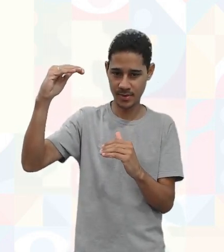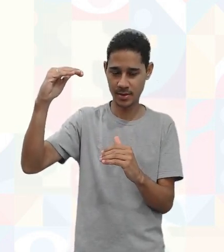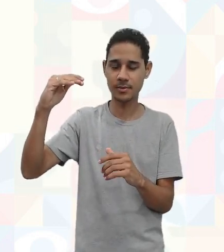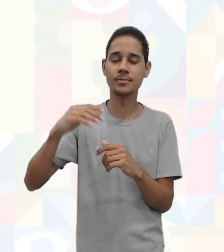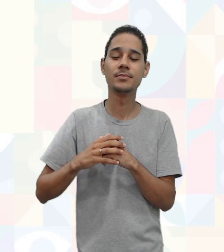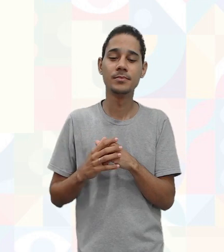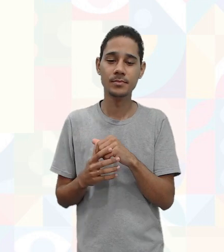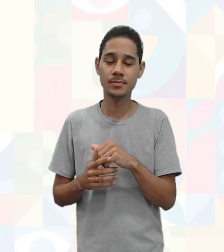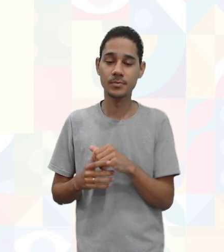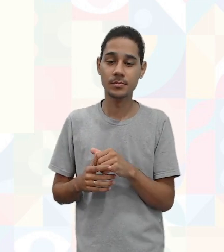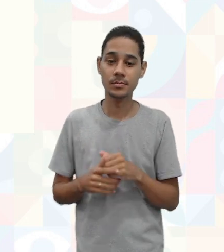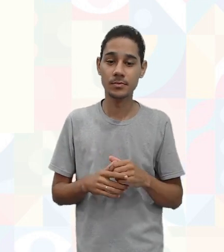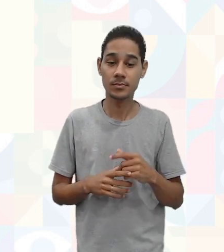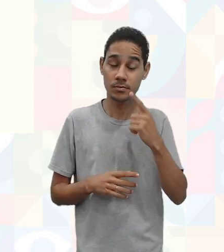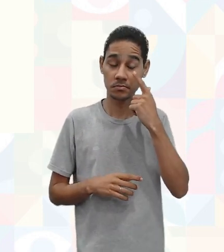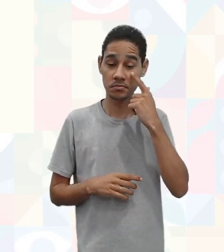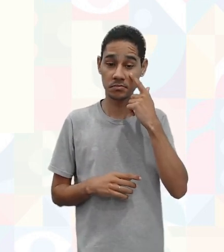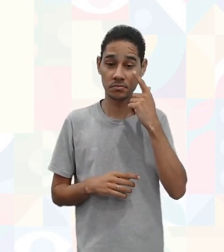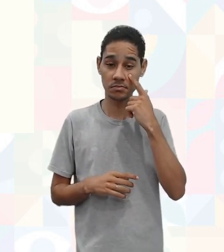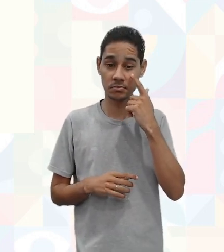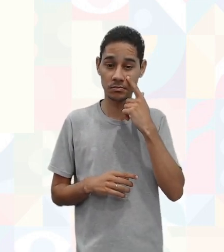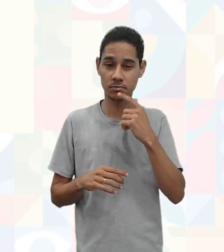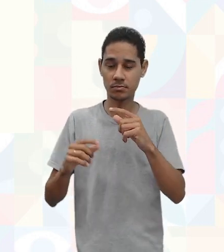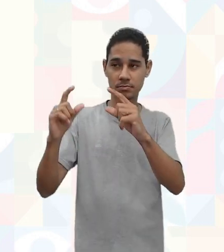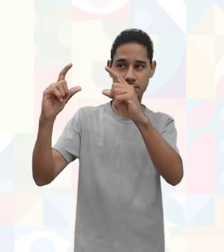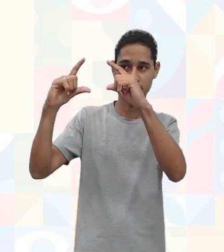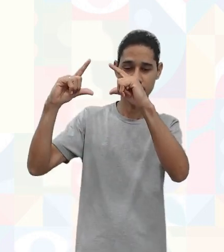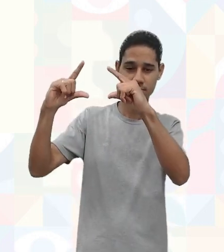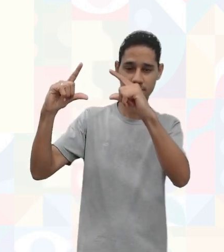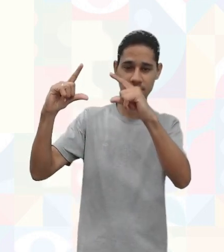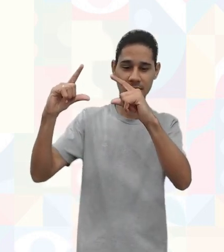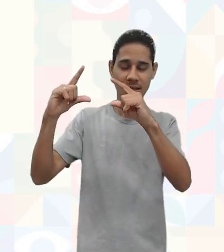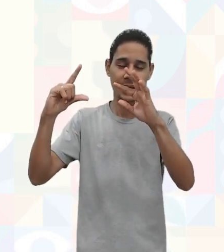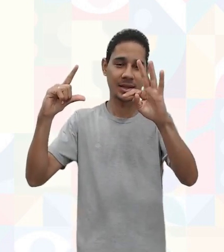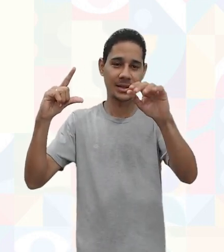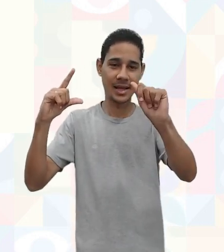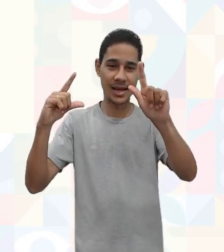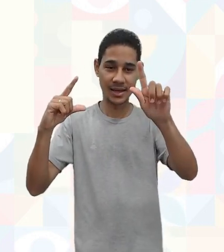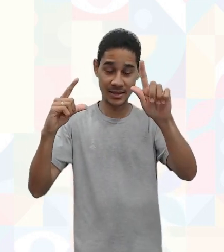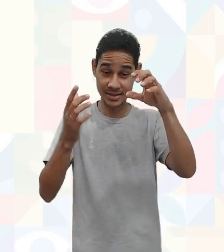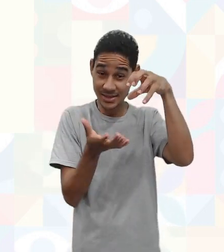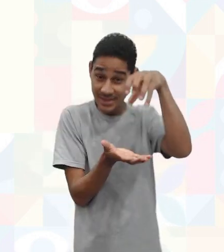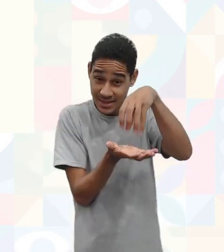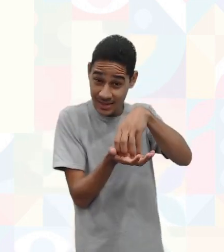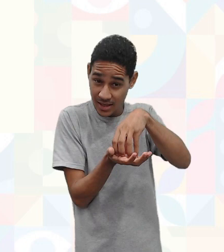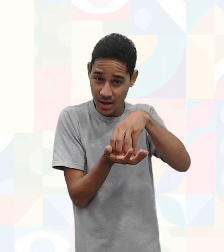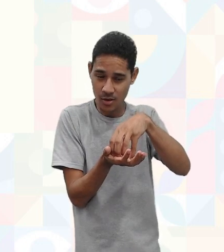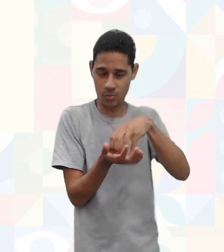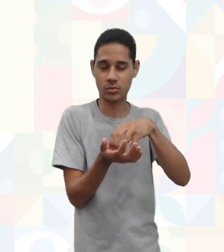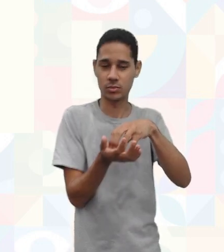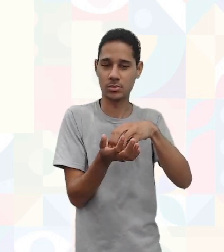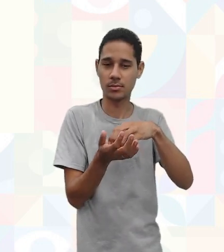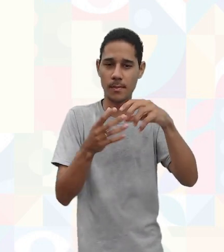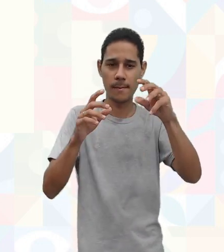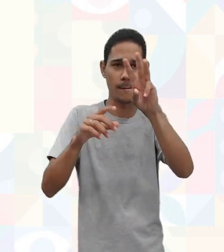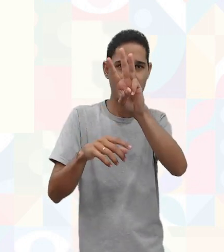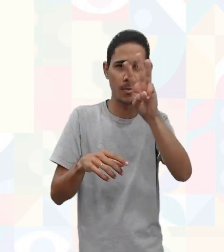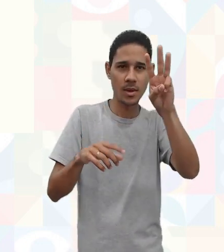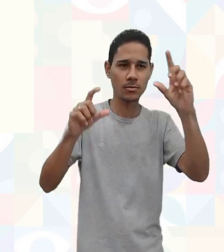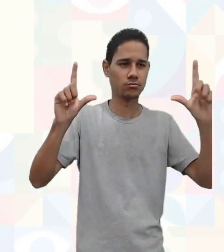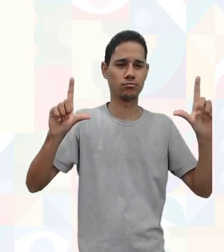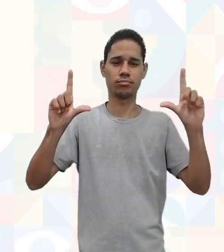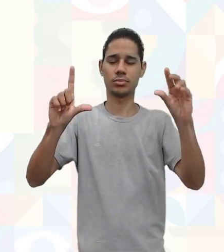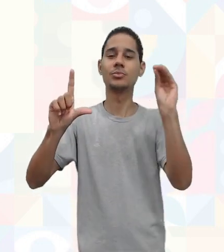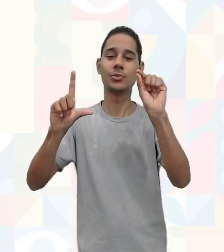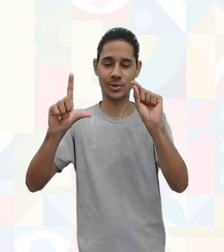section. Veja que a gente tem aqui a tag central, né, do conteúdo da página, e dentro a gente